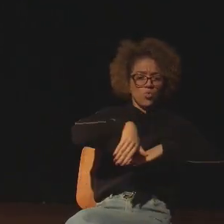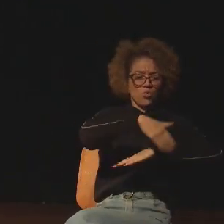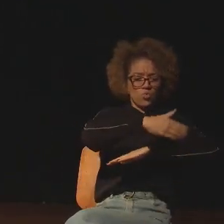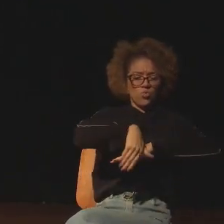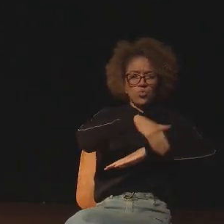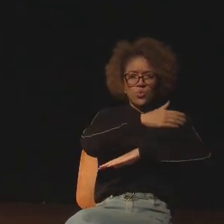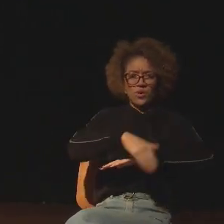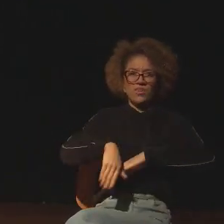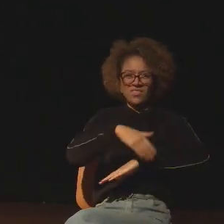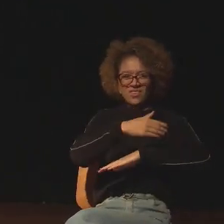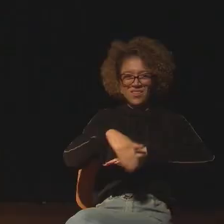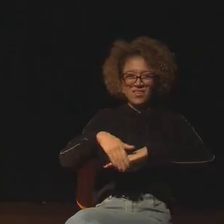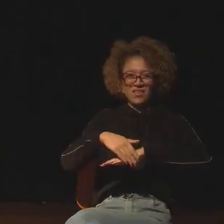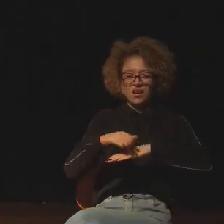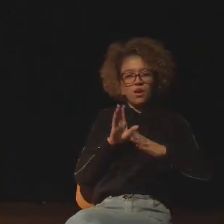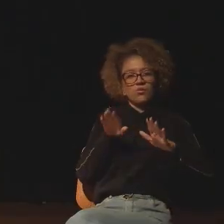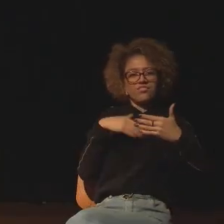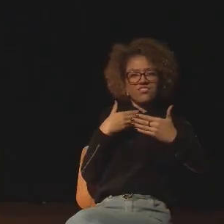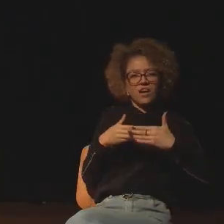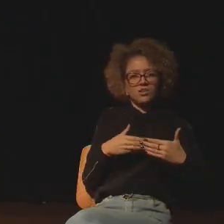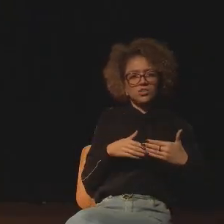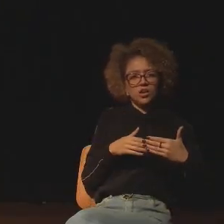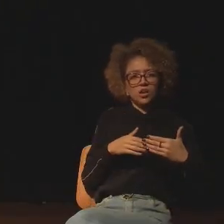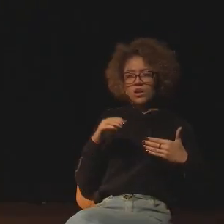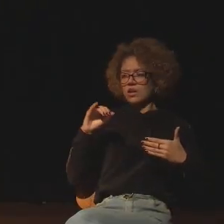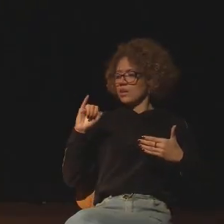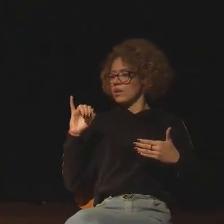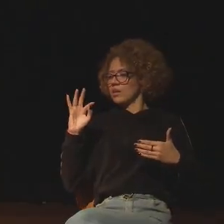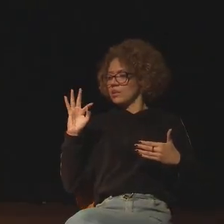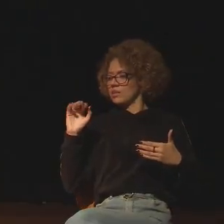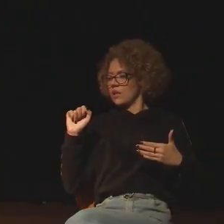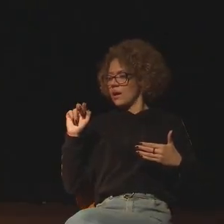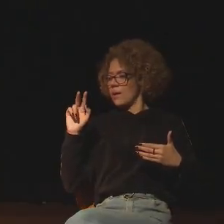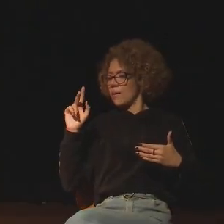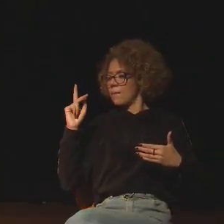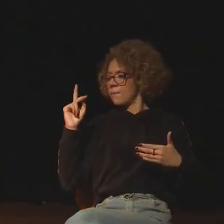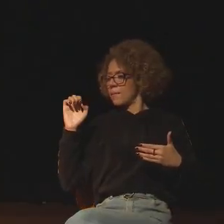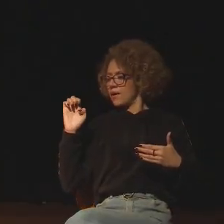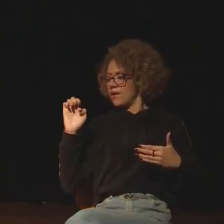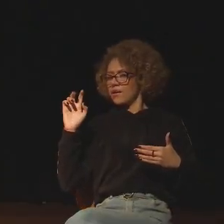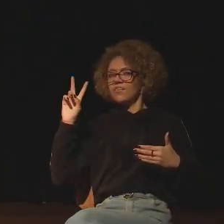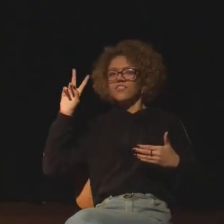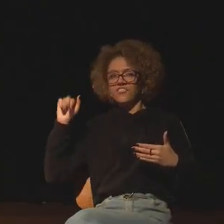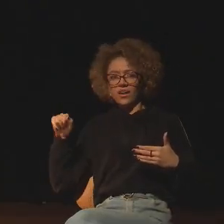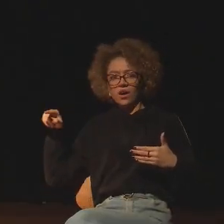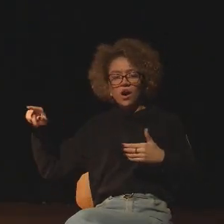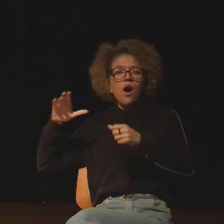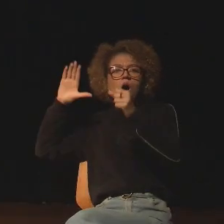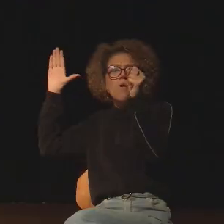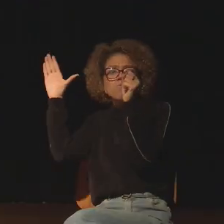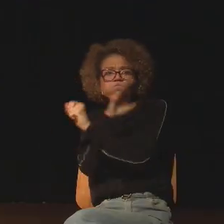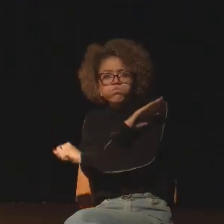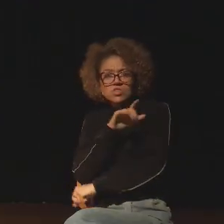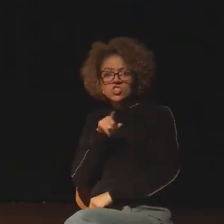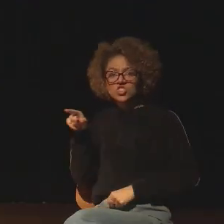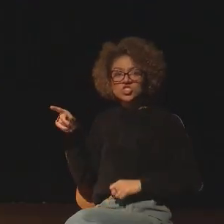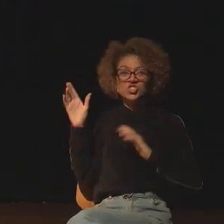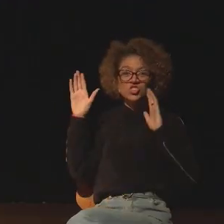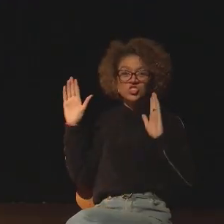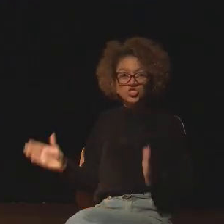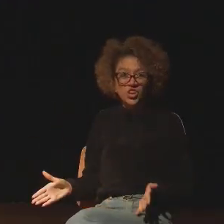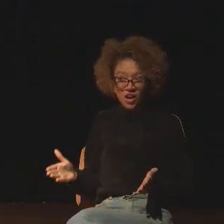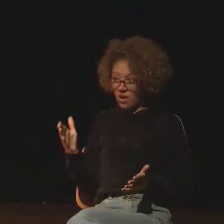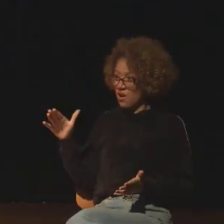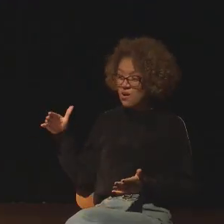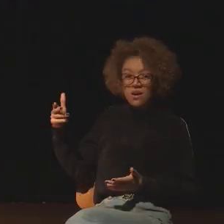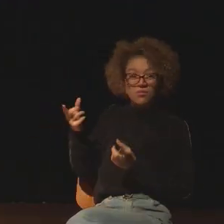mais tráfego para Itapeva, que não tem mais condições de absorver, porque a Cidade Matarazzo tem um público imenso, nós estamos com todo o